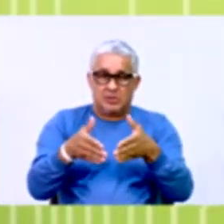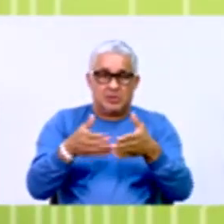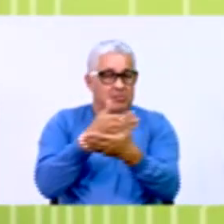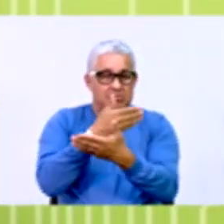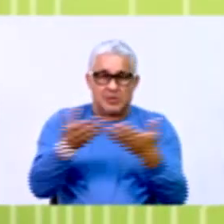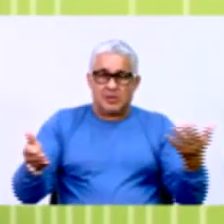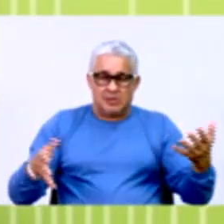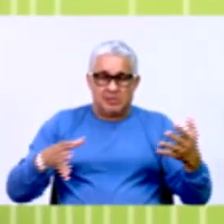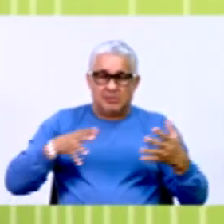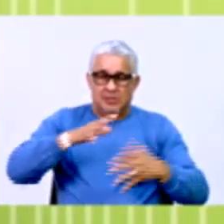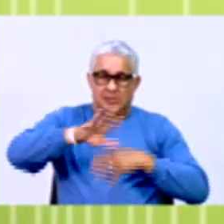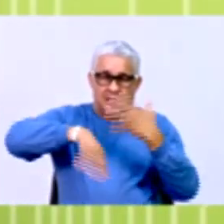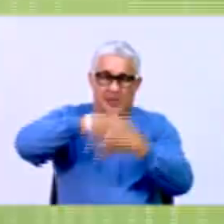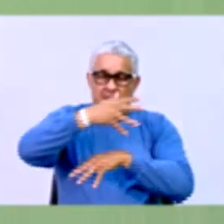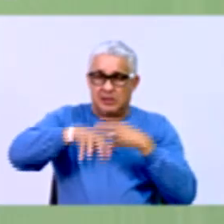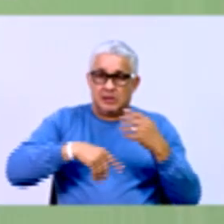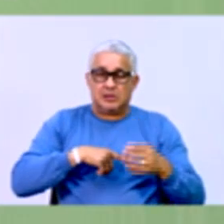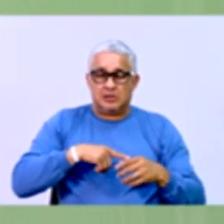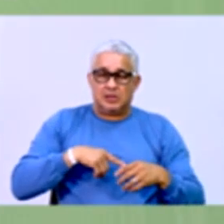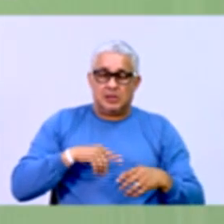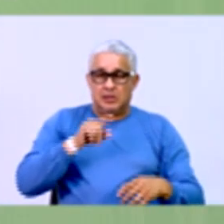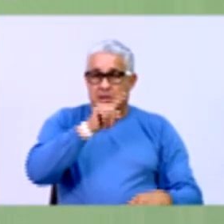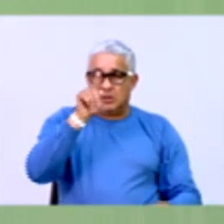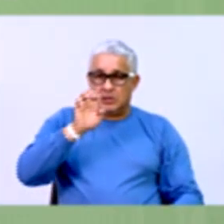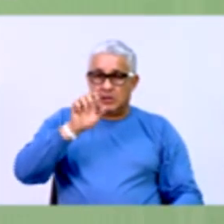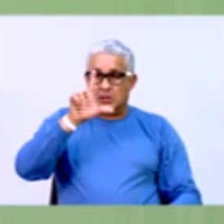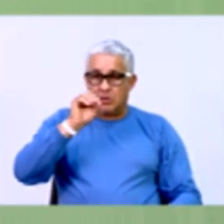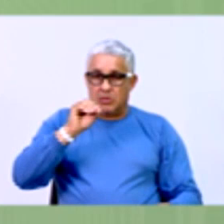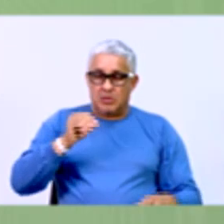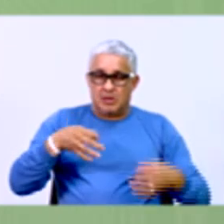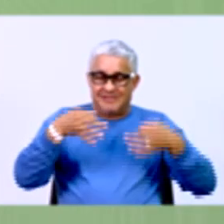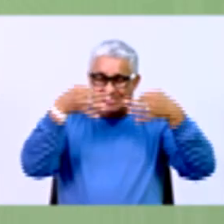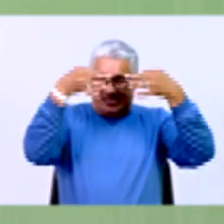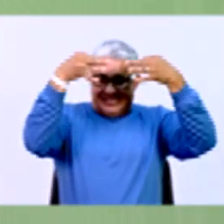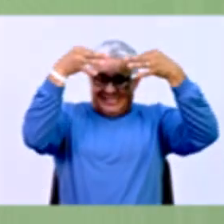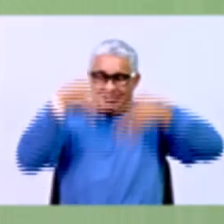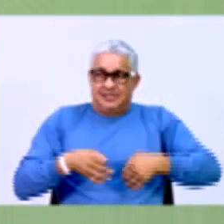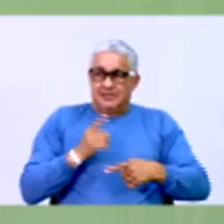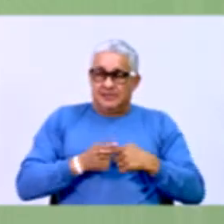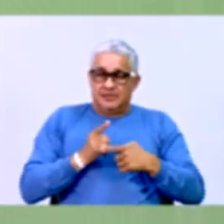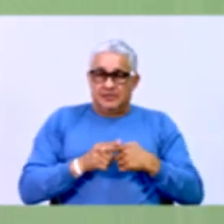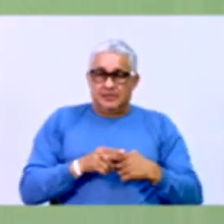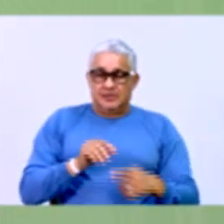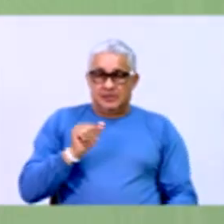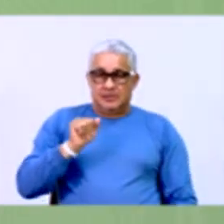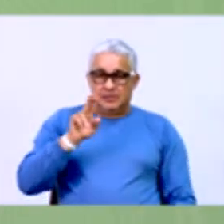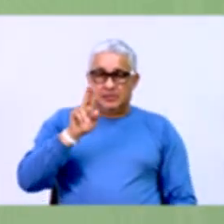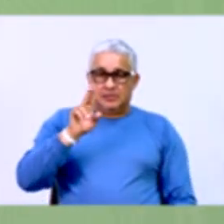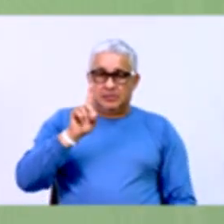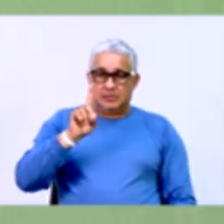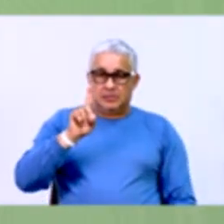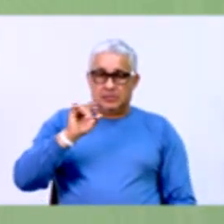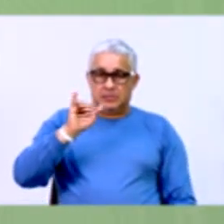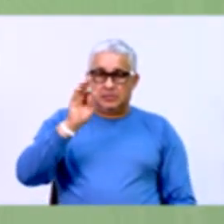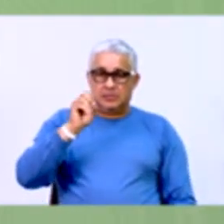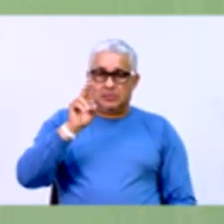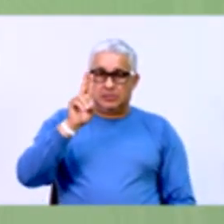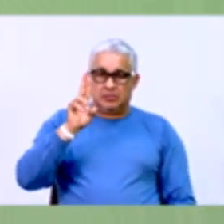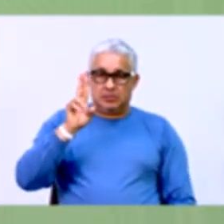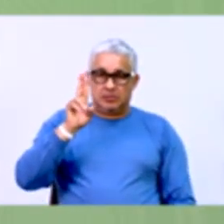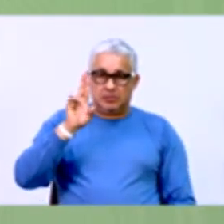perdido. Não. E zelo, por quê? Porque a auditoria é um processo que certamente vai demandar